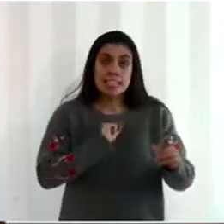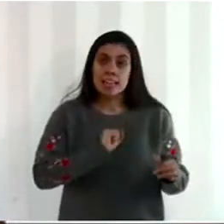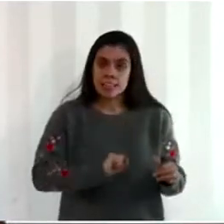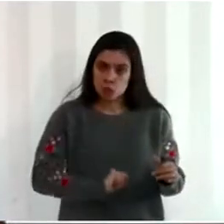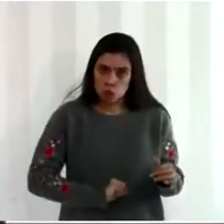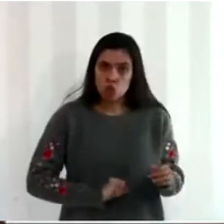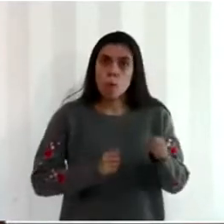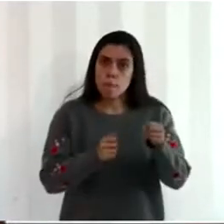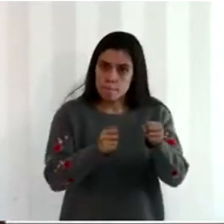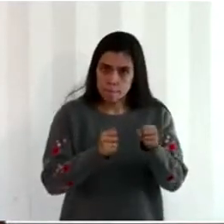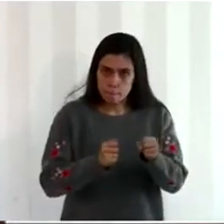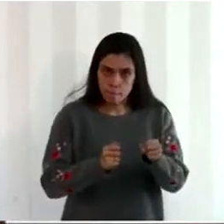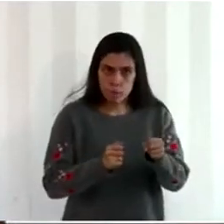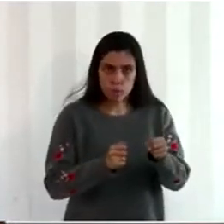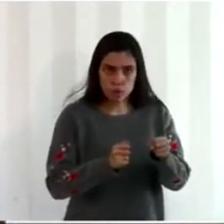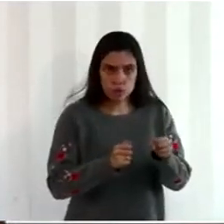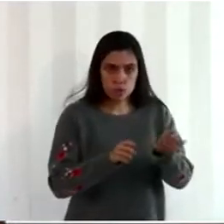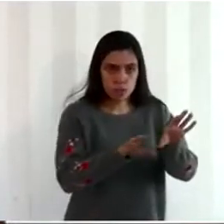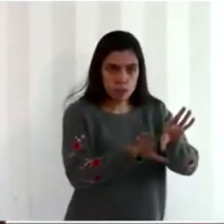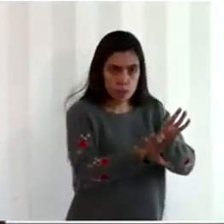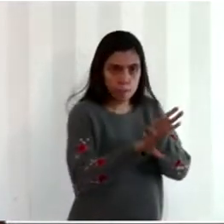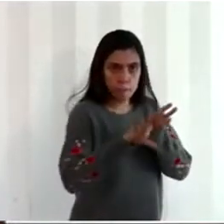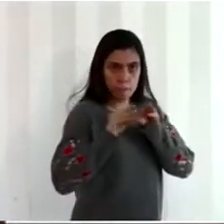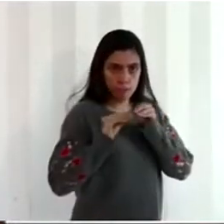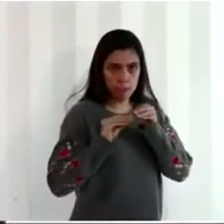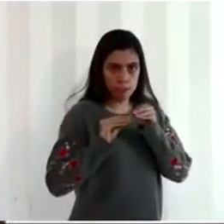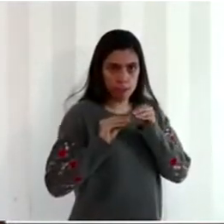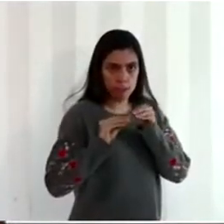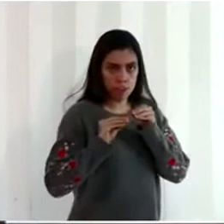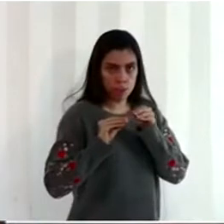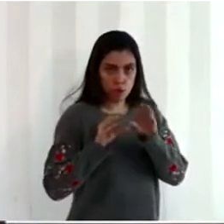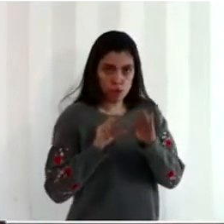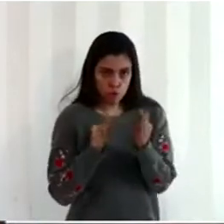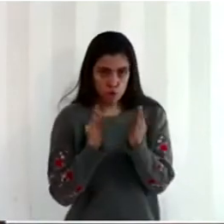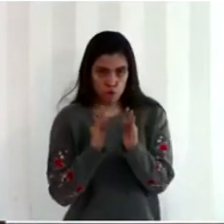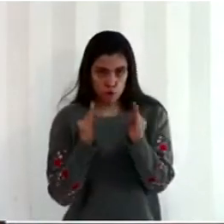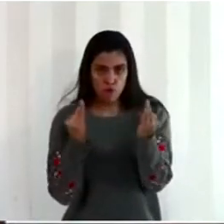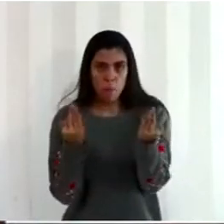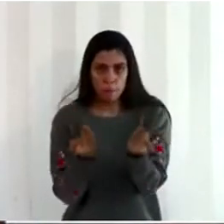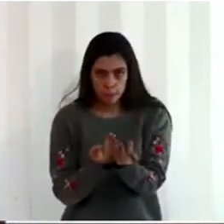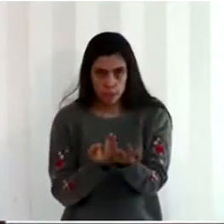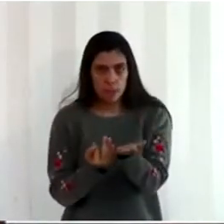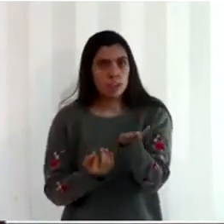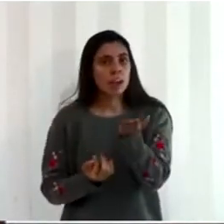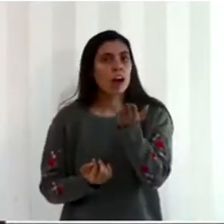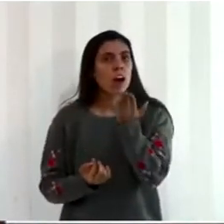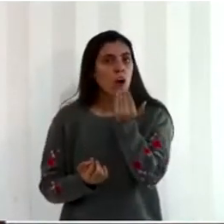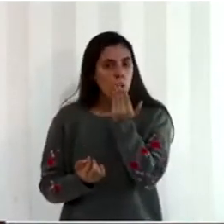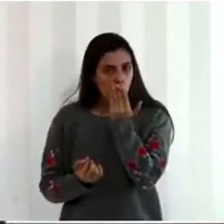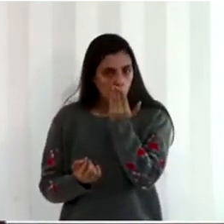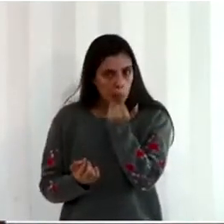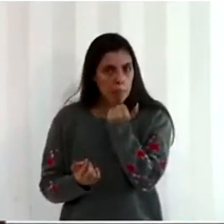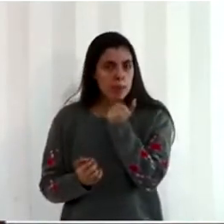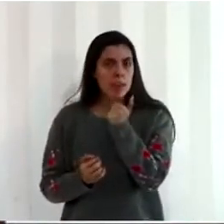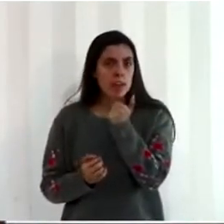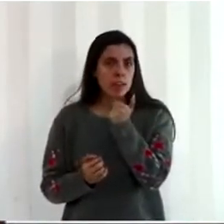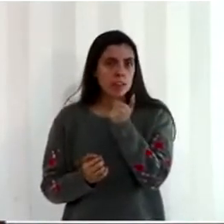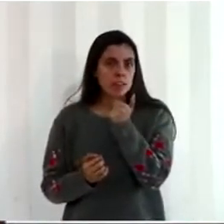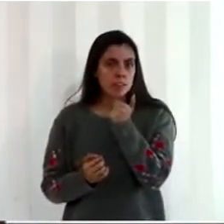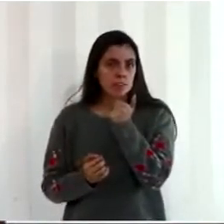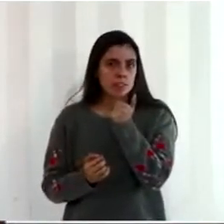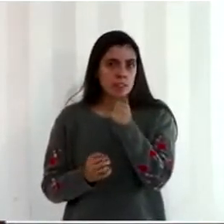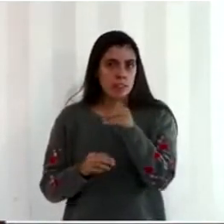para a sua subsistência dele e da sua família. Deveria assim tomar alguns cuidados, como eles deveriam comer esta carne. Então